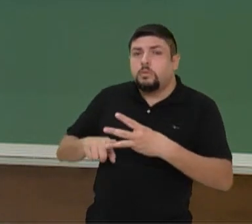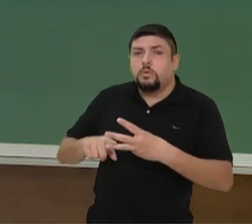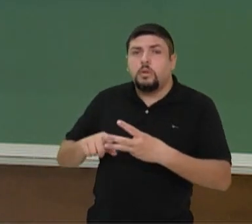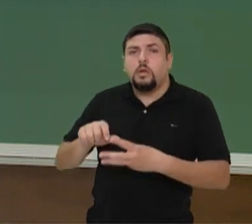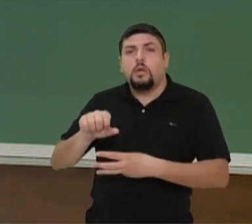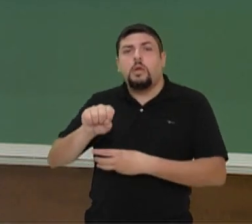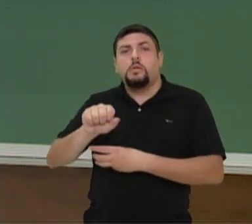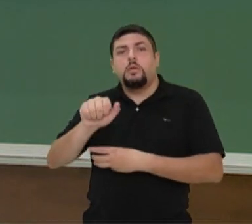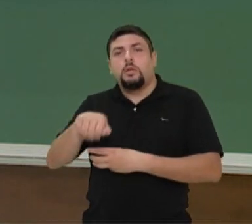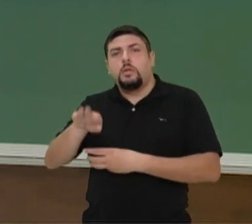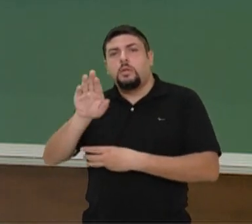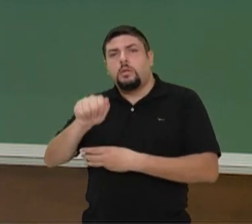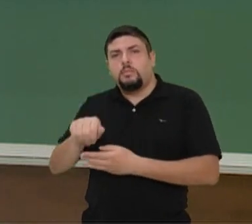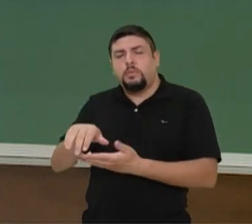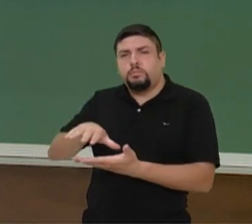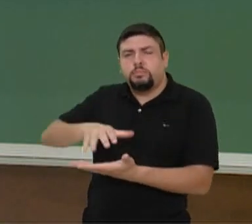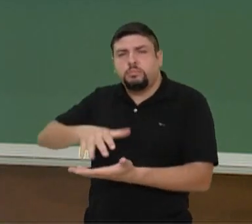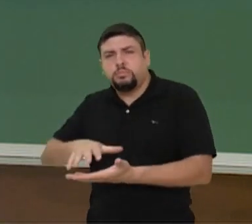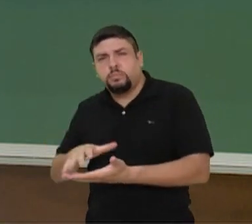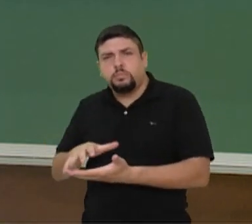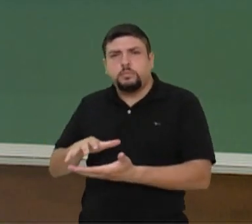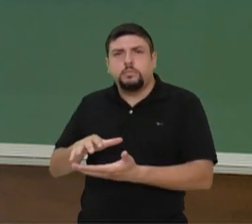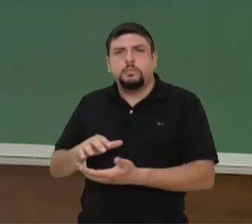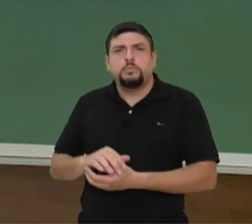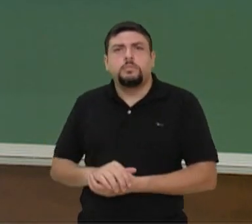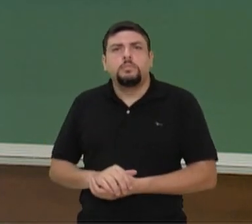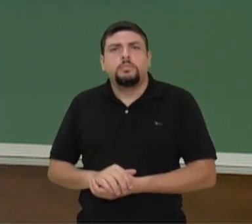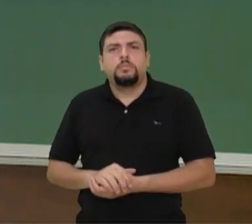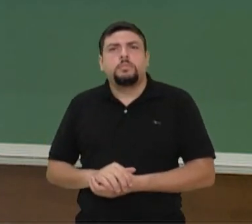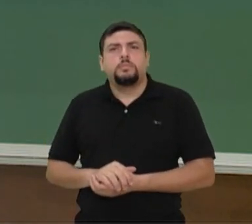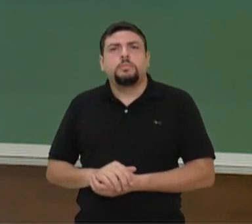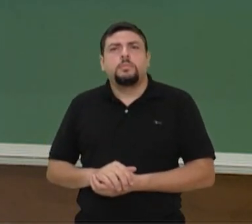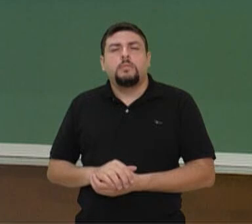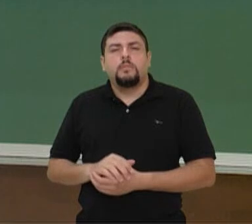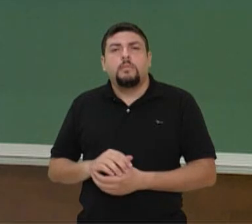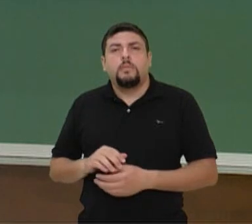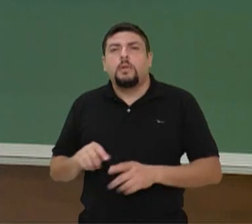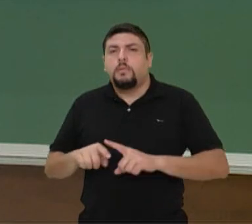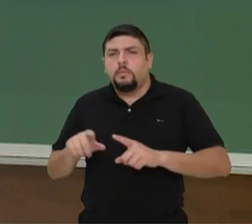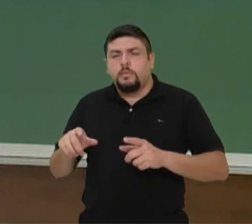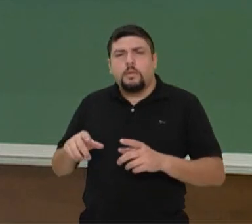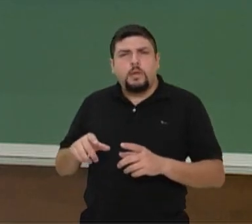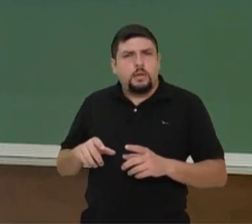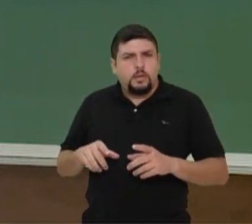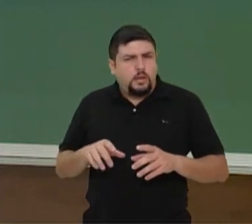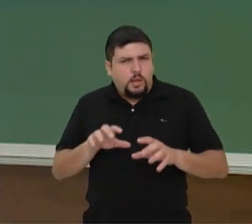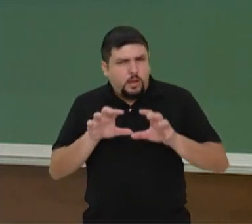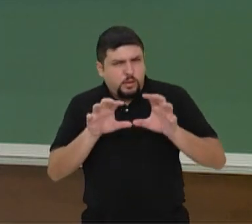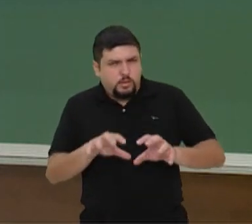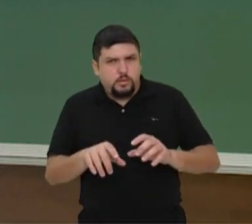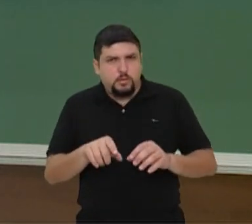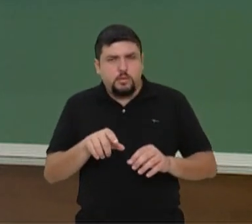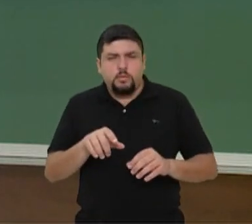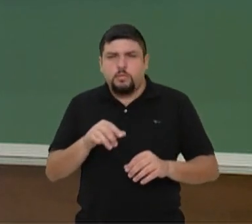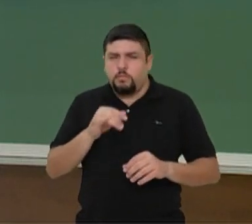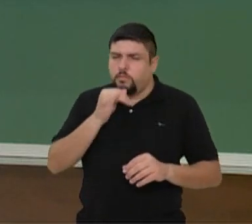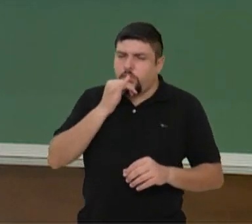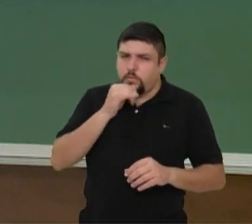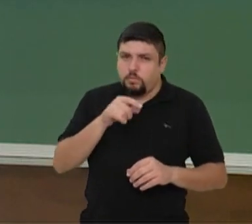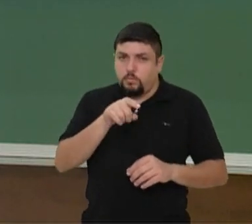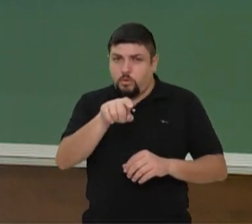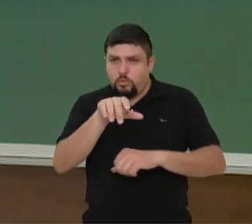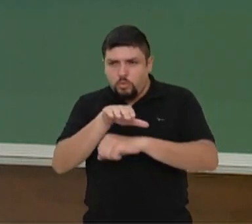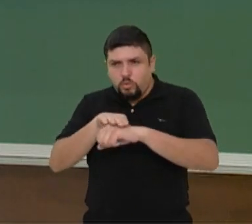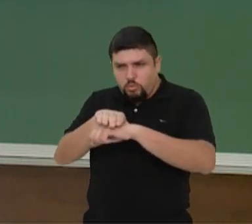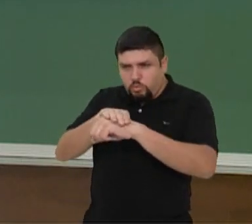forte da nossa constituição, da nossa identidade como brasileiro, né? Não quer dizer que deva ser assim. Você conversa com um professor de sociologia, ele vai